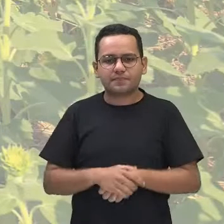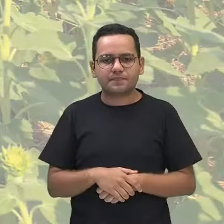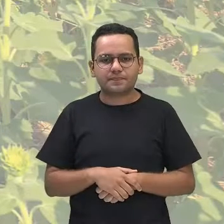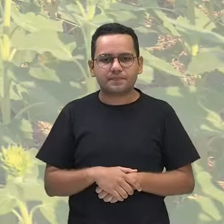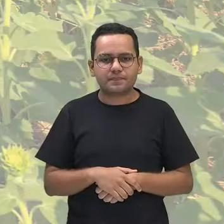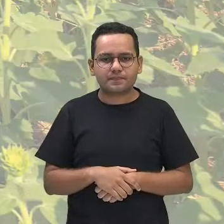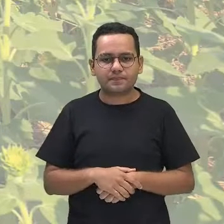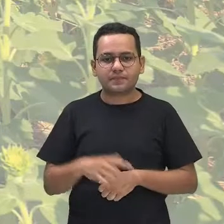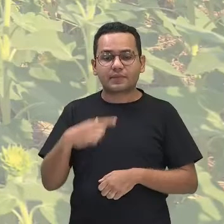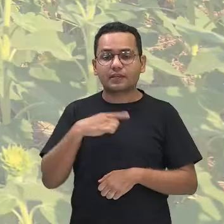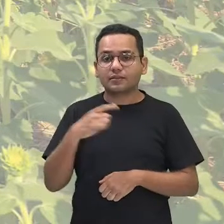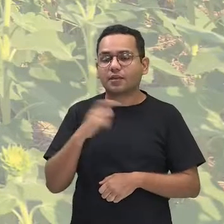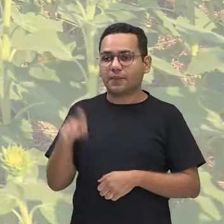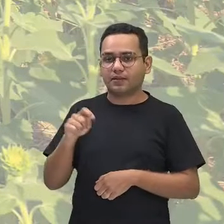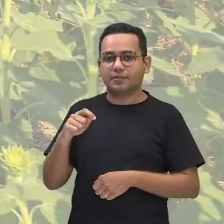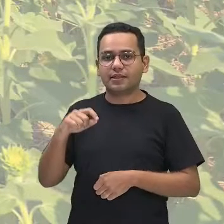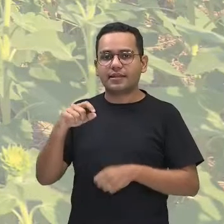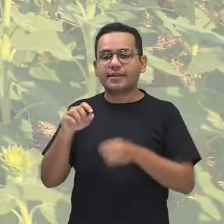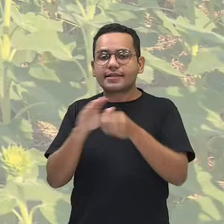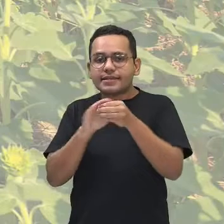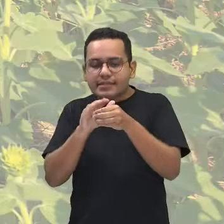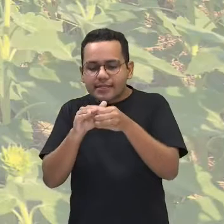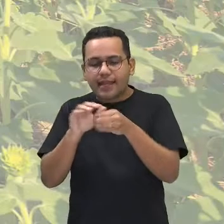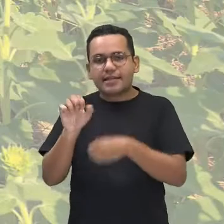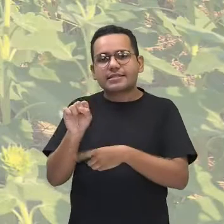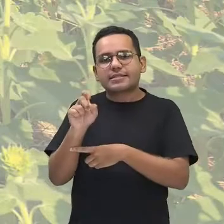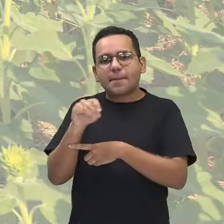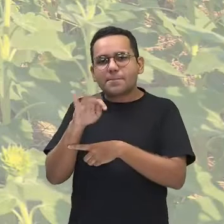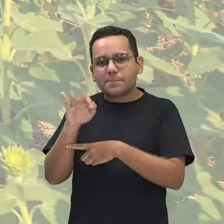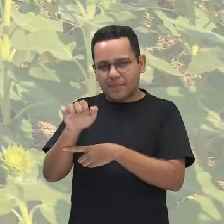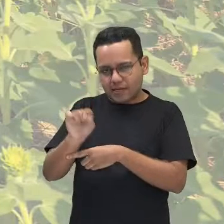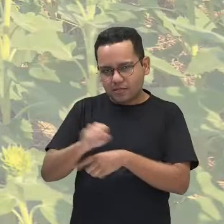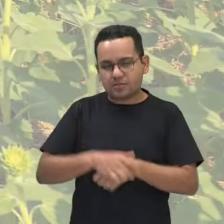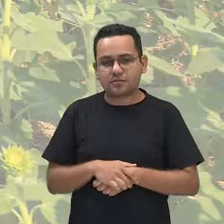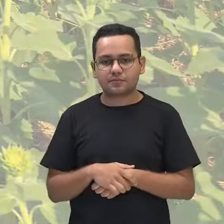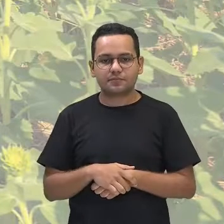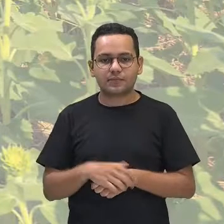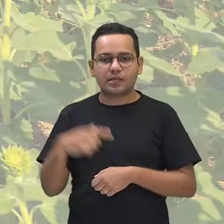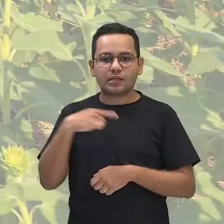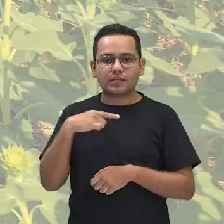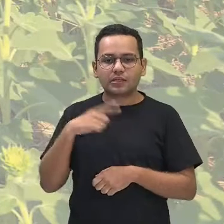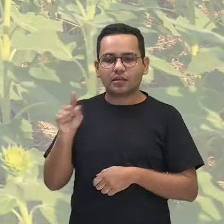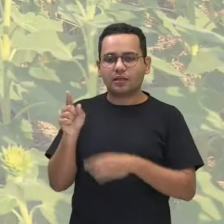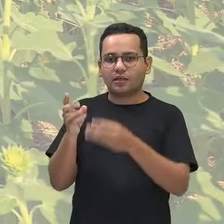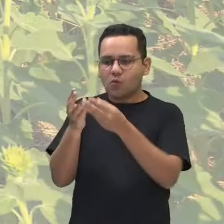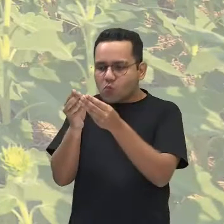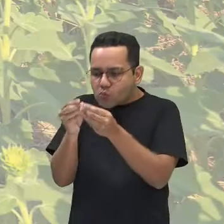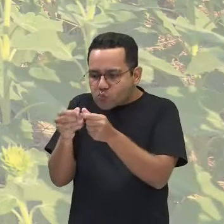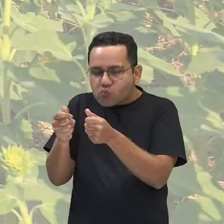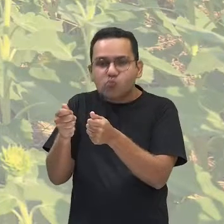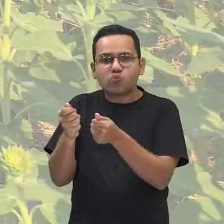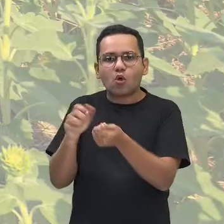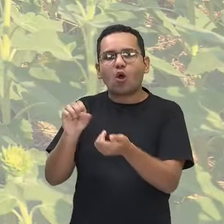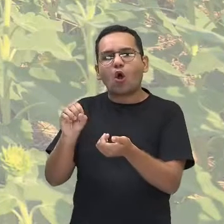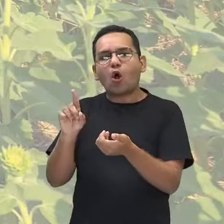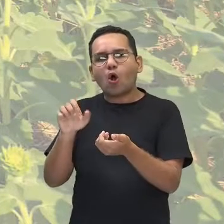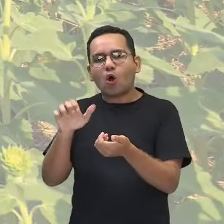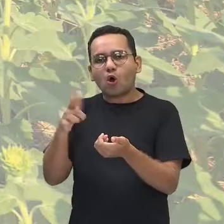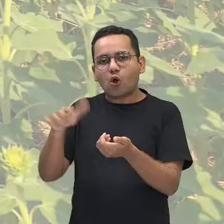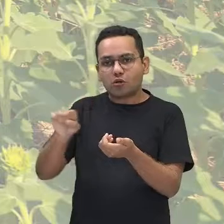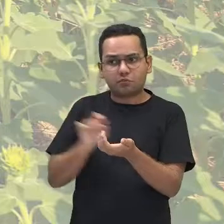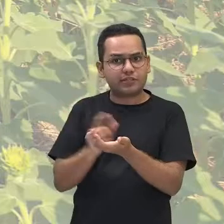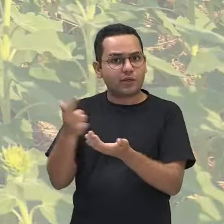das sementes, né, são produzidos óleos, mas existem outros tipos